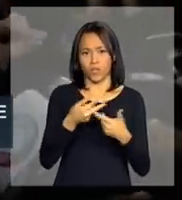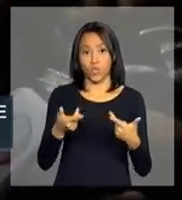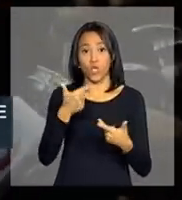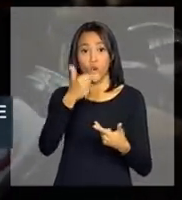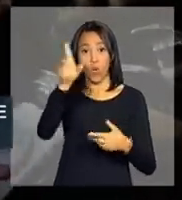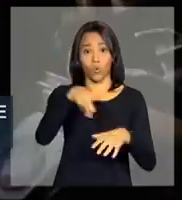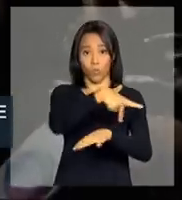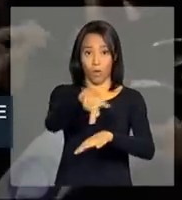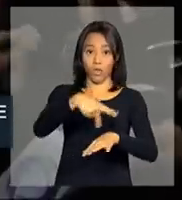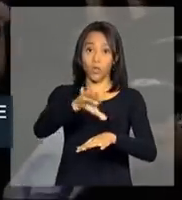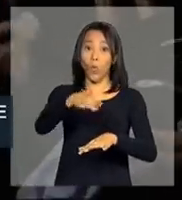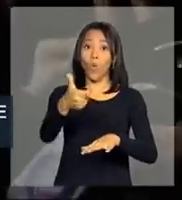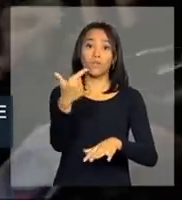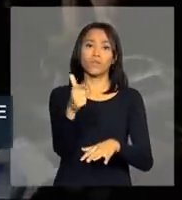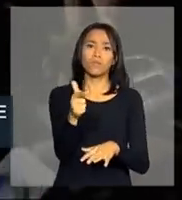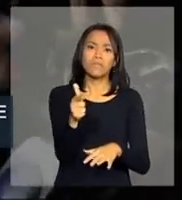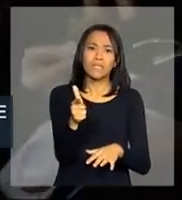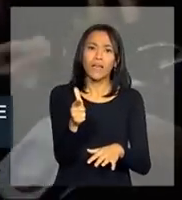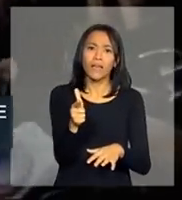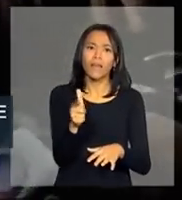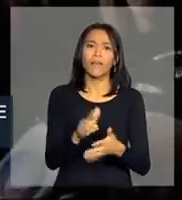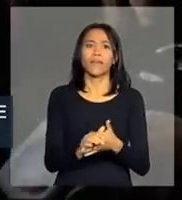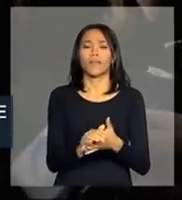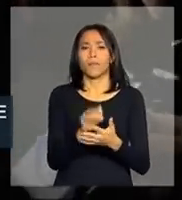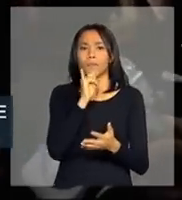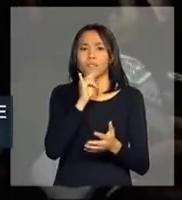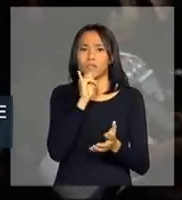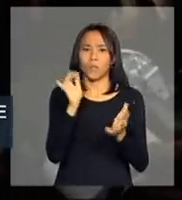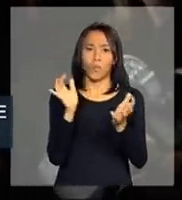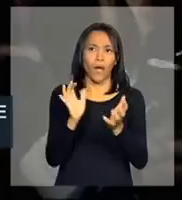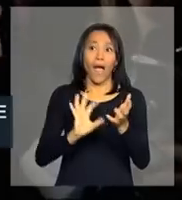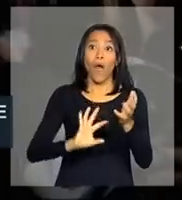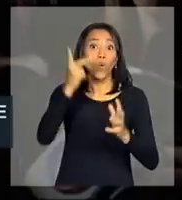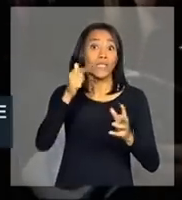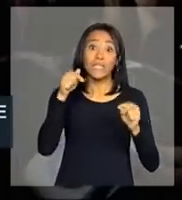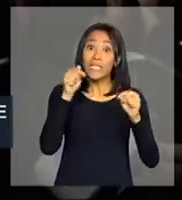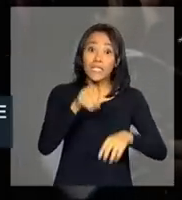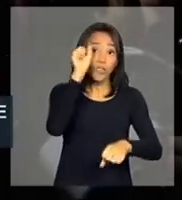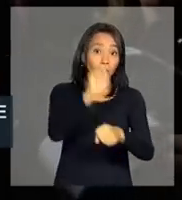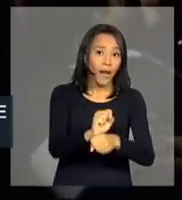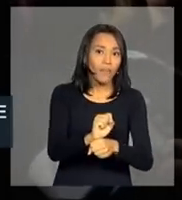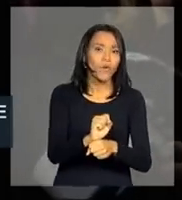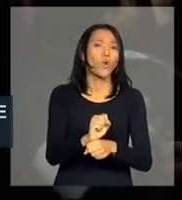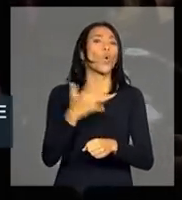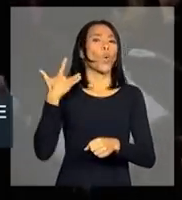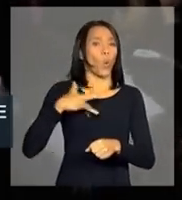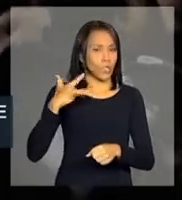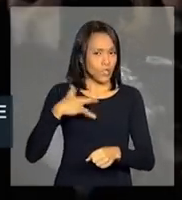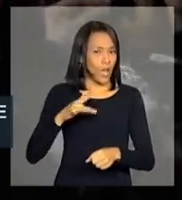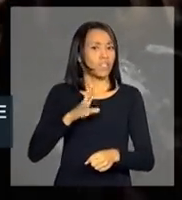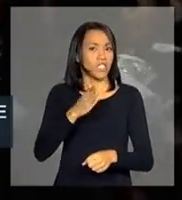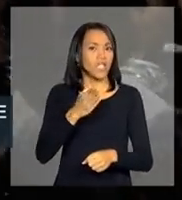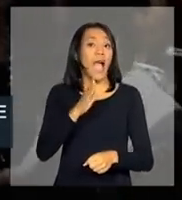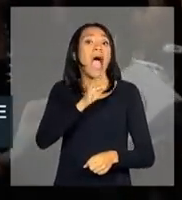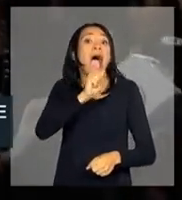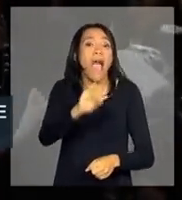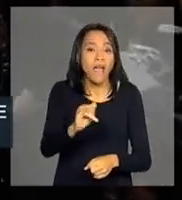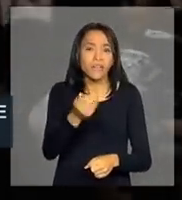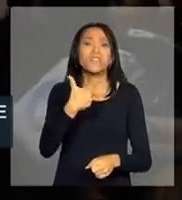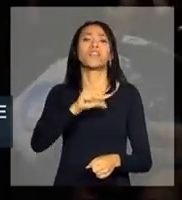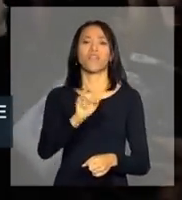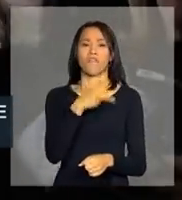país, quando não tem a possibilidade técnica de uma coisa dessas, ai de quem falar. Porque é contra o